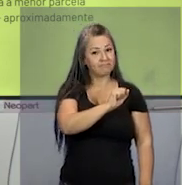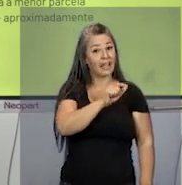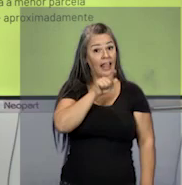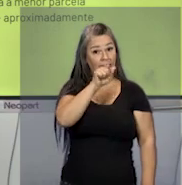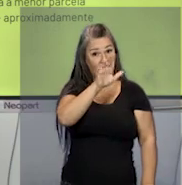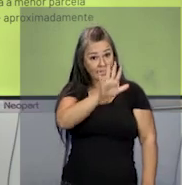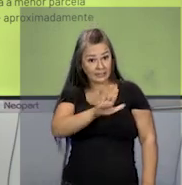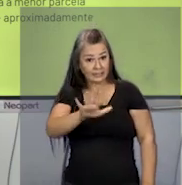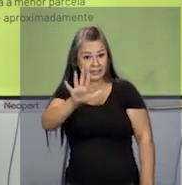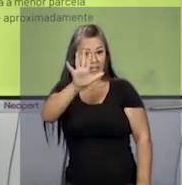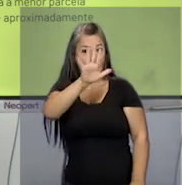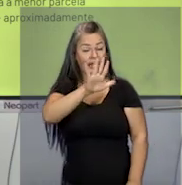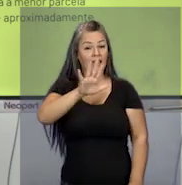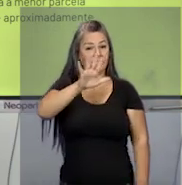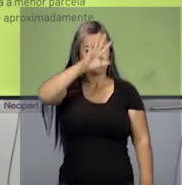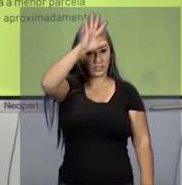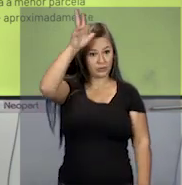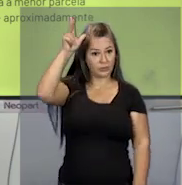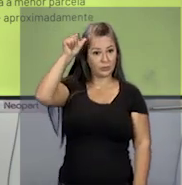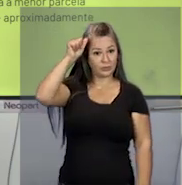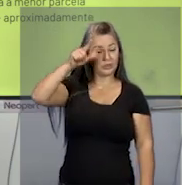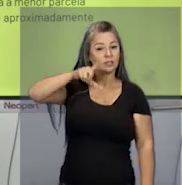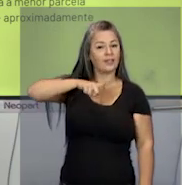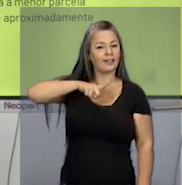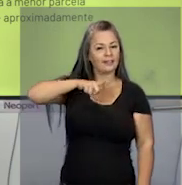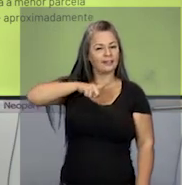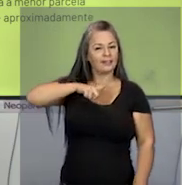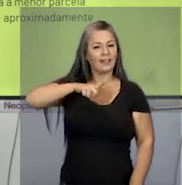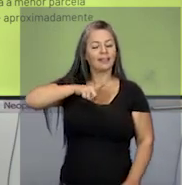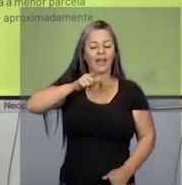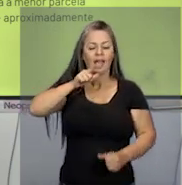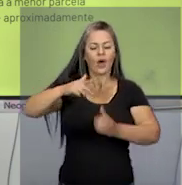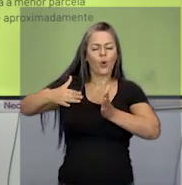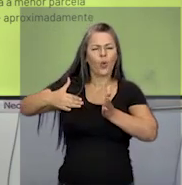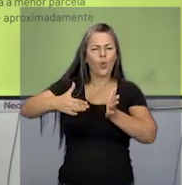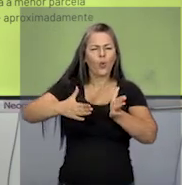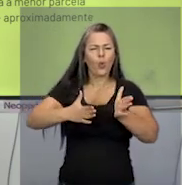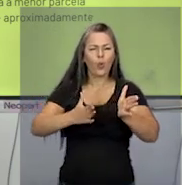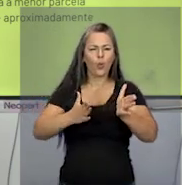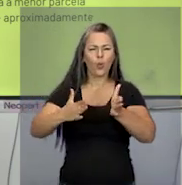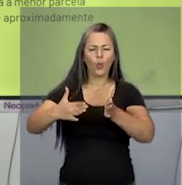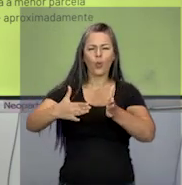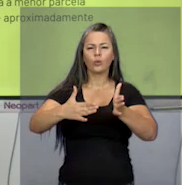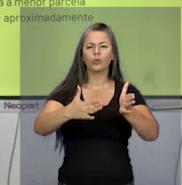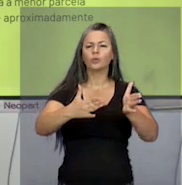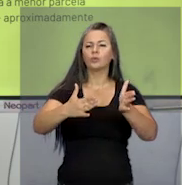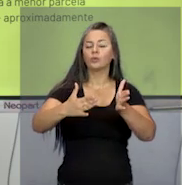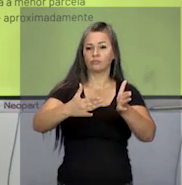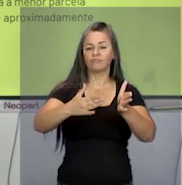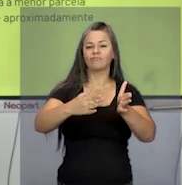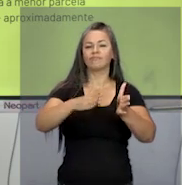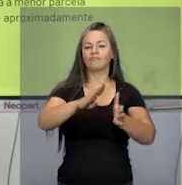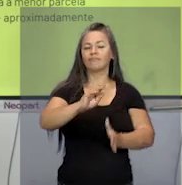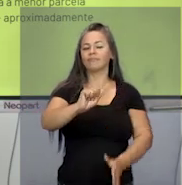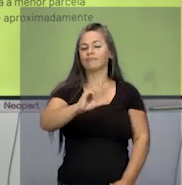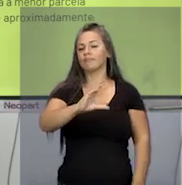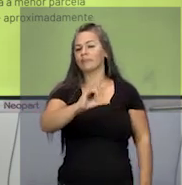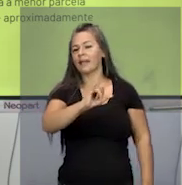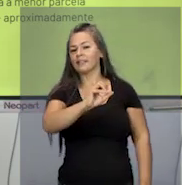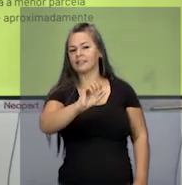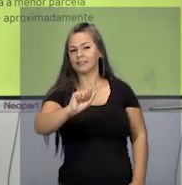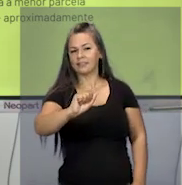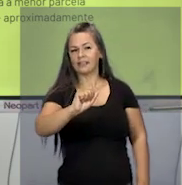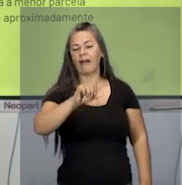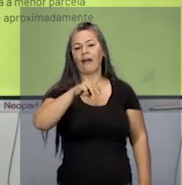hidrográfica do mundo. A gente pode se orgulhar disso, que nós, né, o nosso território, nós temos aí grandes bacias hidrográficas